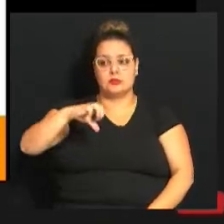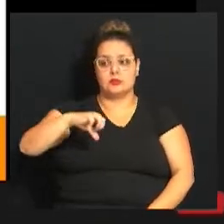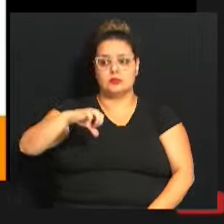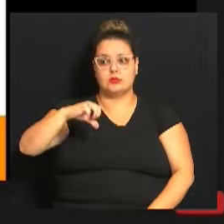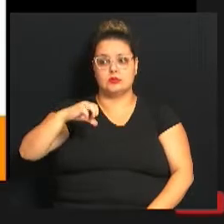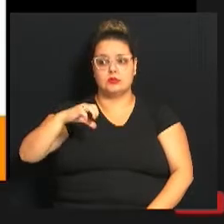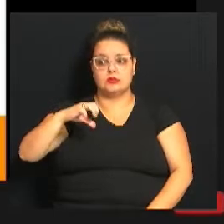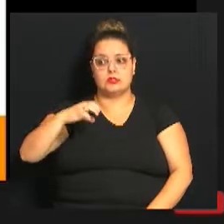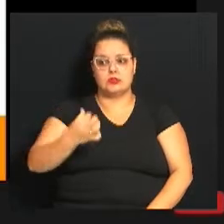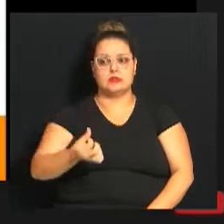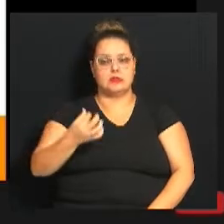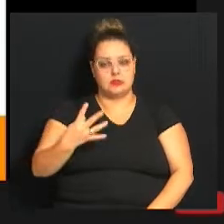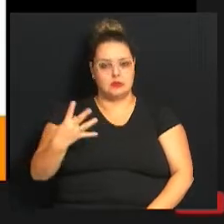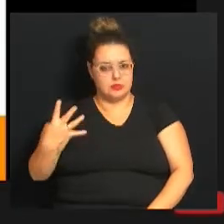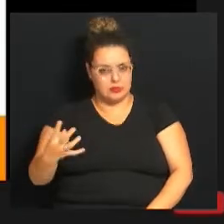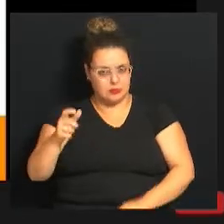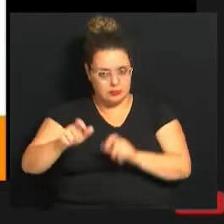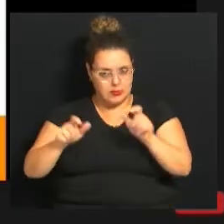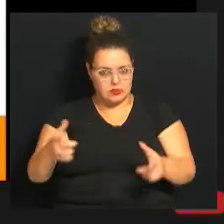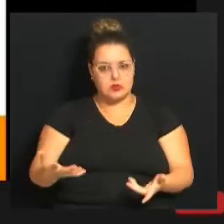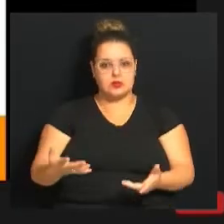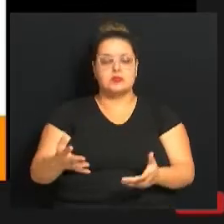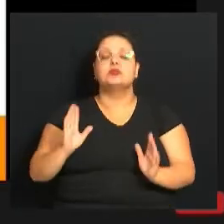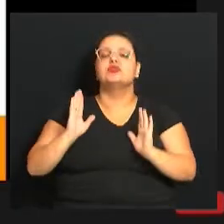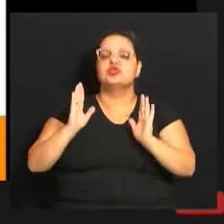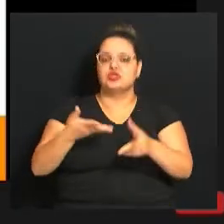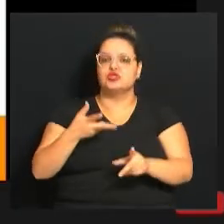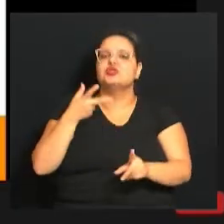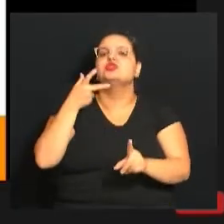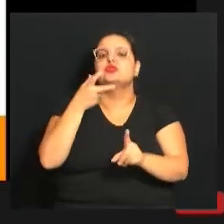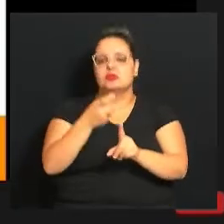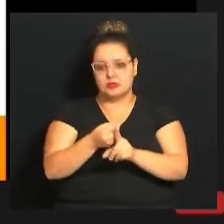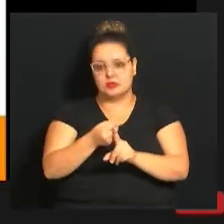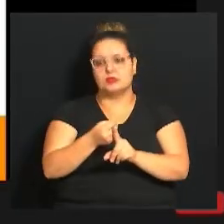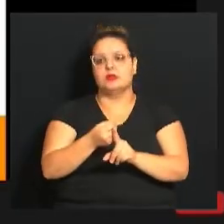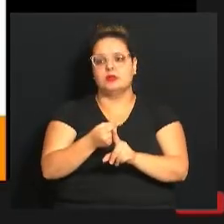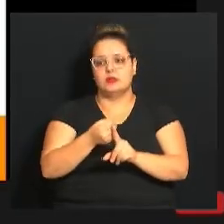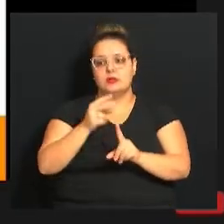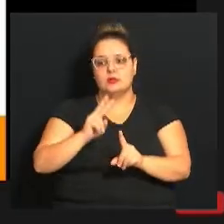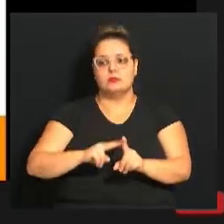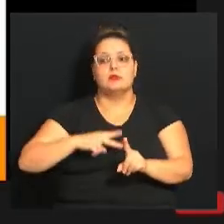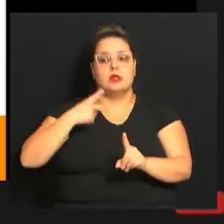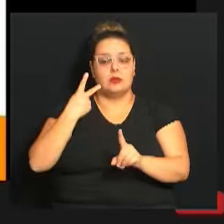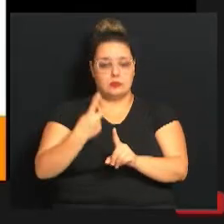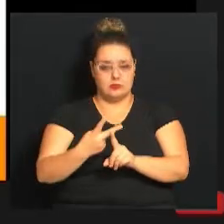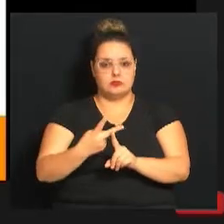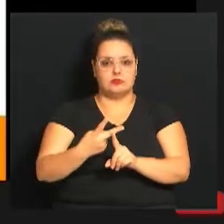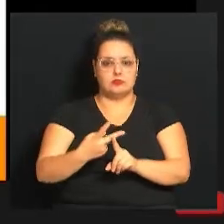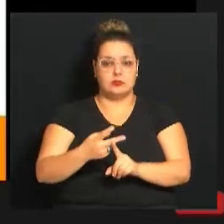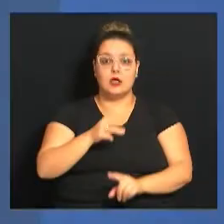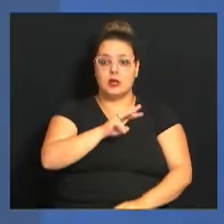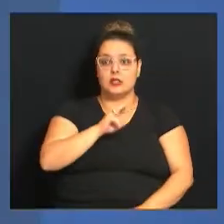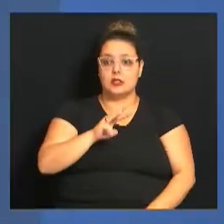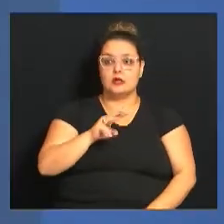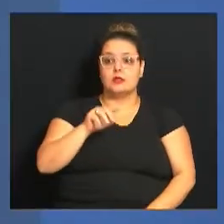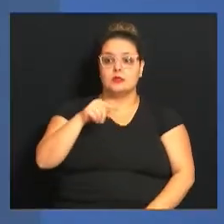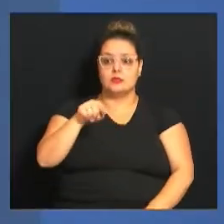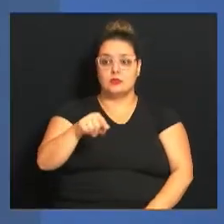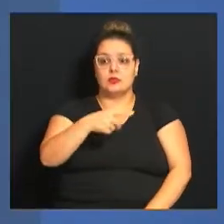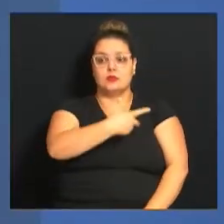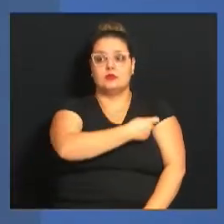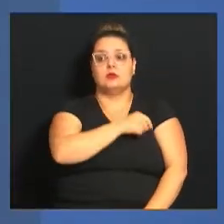655.644 pessoas que já foram imunizadas com a dose adicional. Site